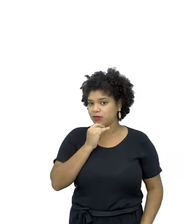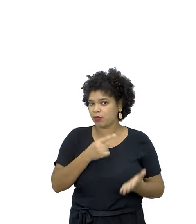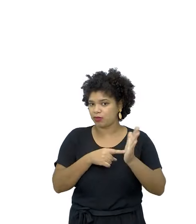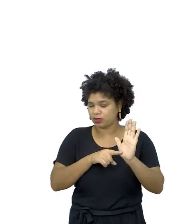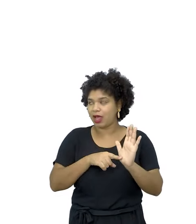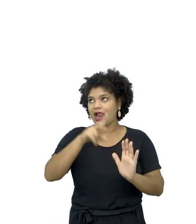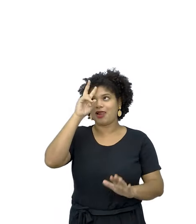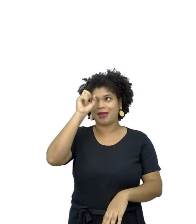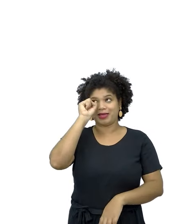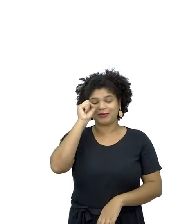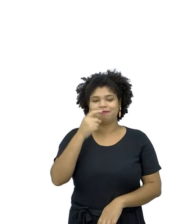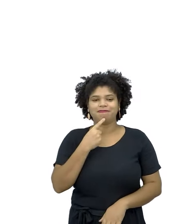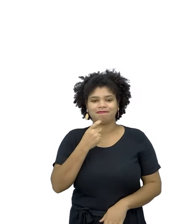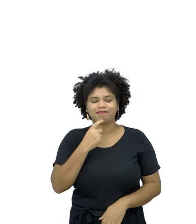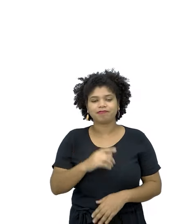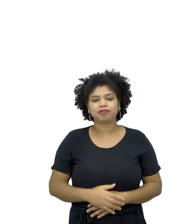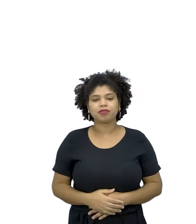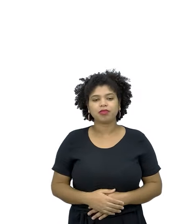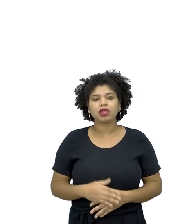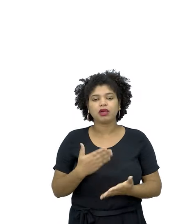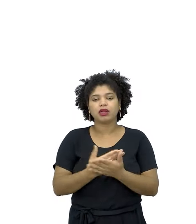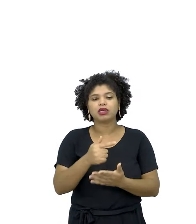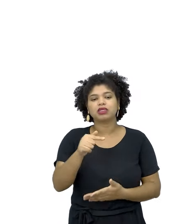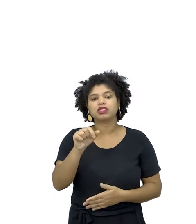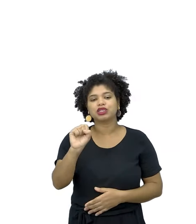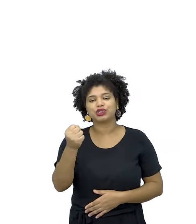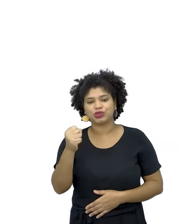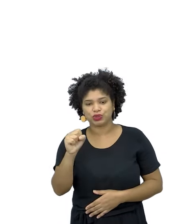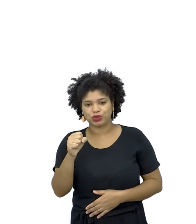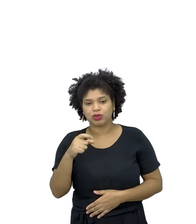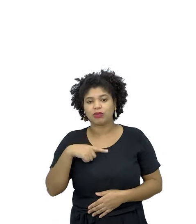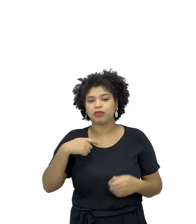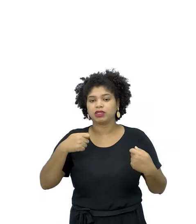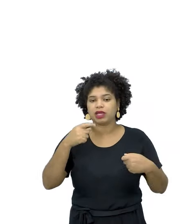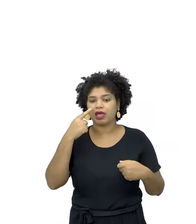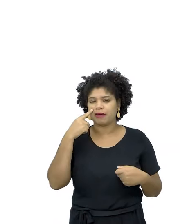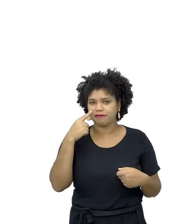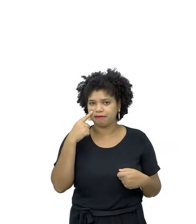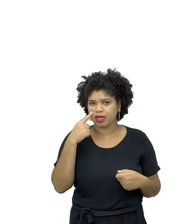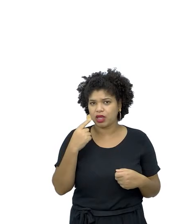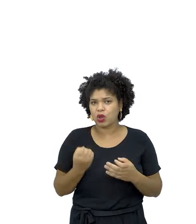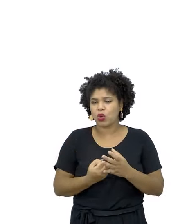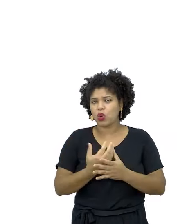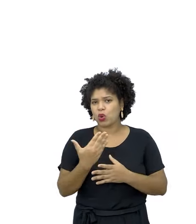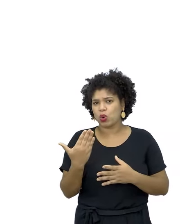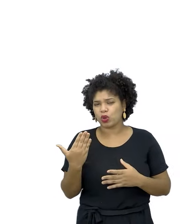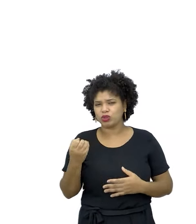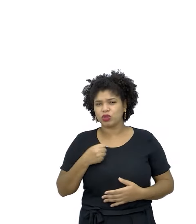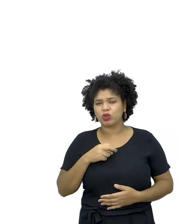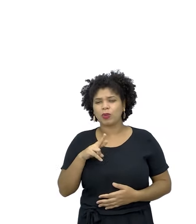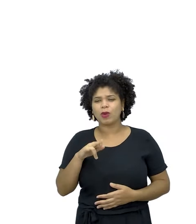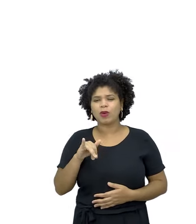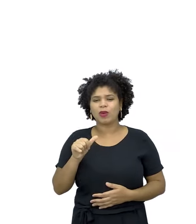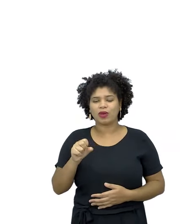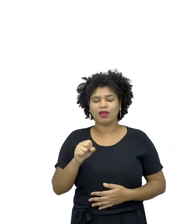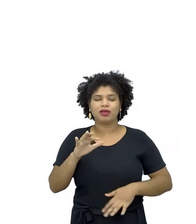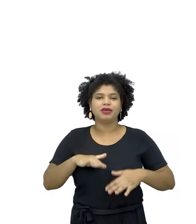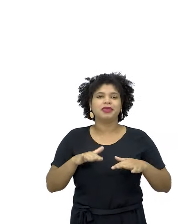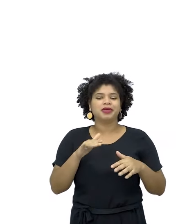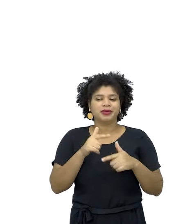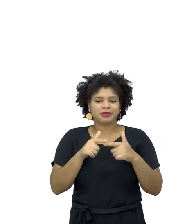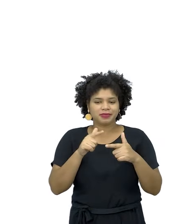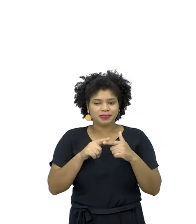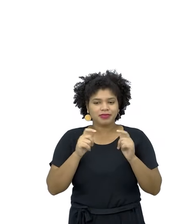lembrar. Na aula 7 e 8, a gente vai fazer a representação de medidas com números reais. Ou seja, nós vamos resolver problemas,